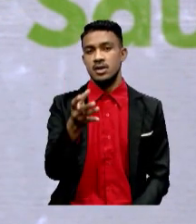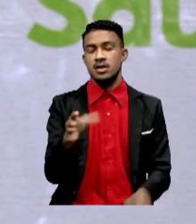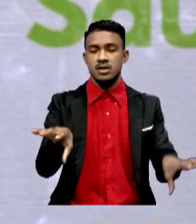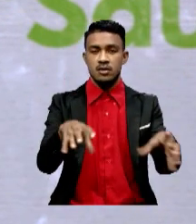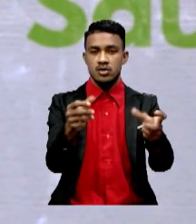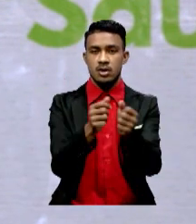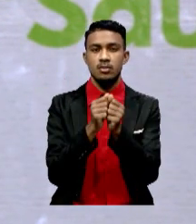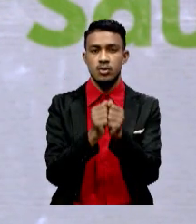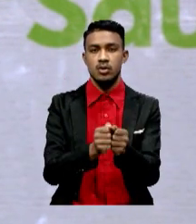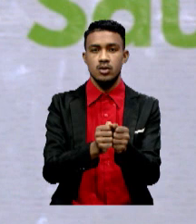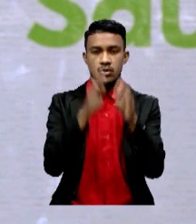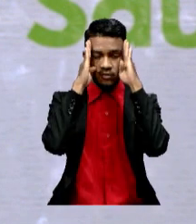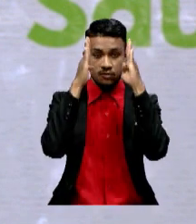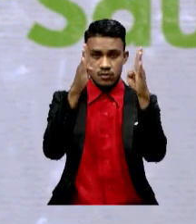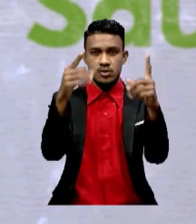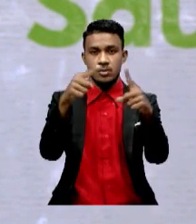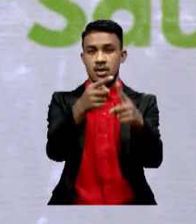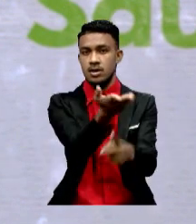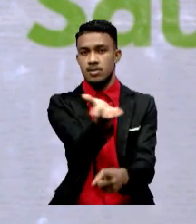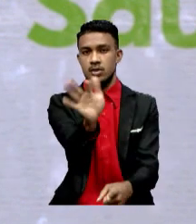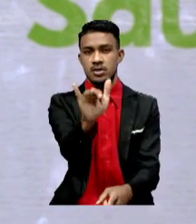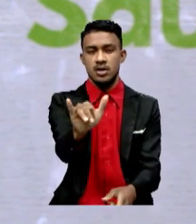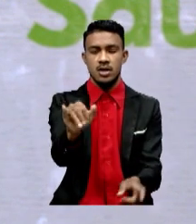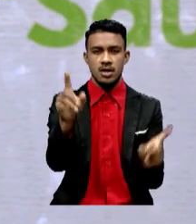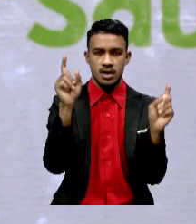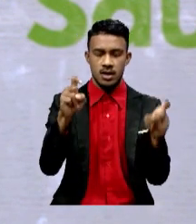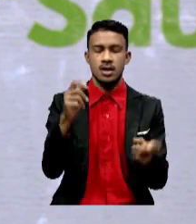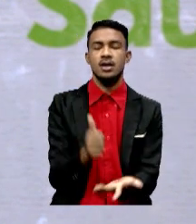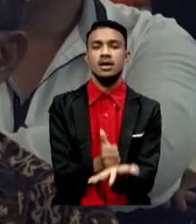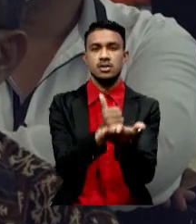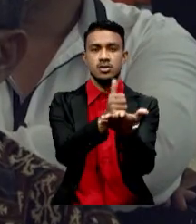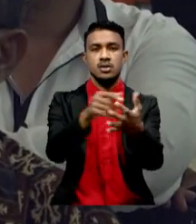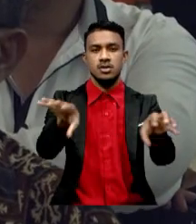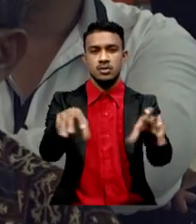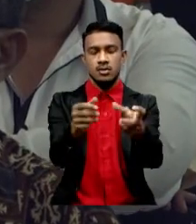Amuto, então mata muito possível, e também possível que coopera, né?